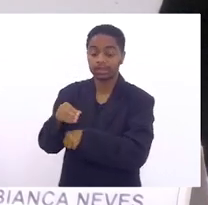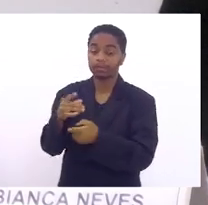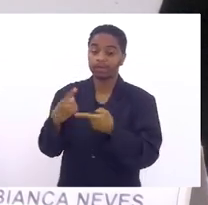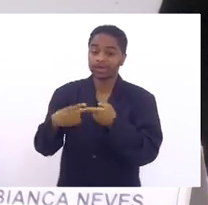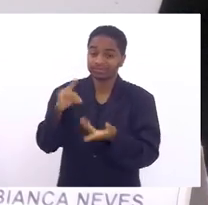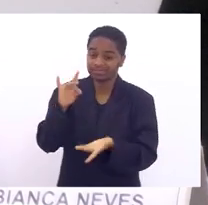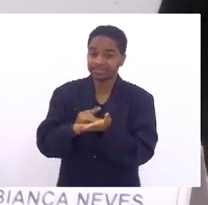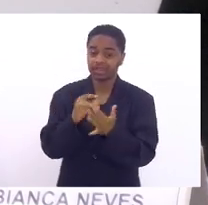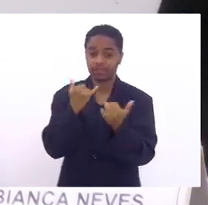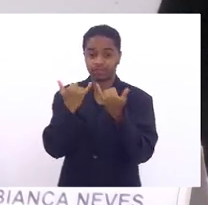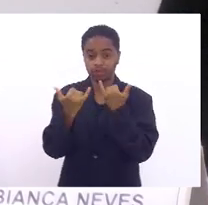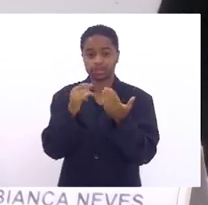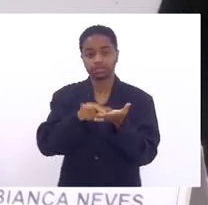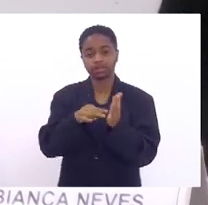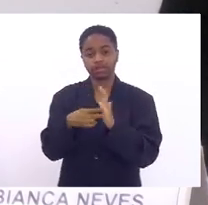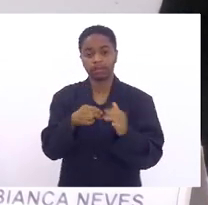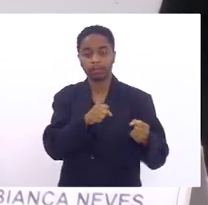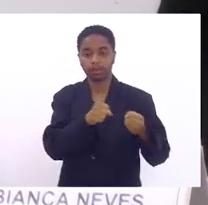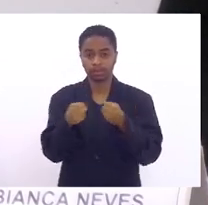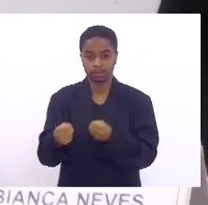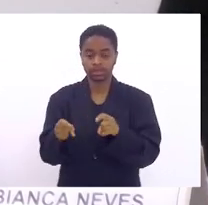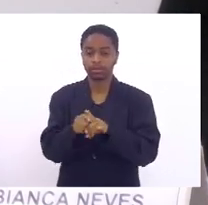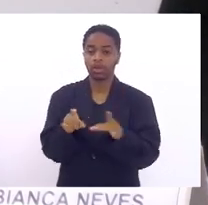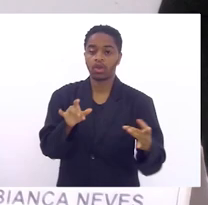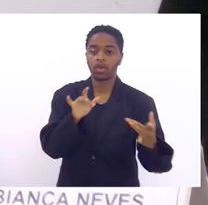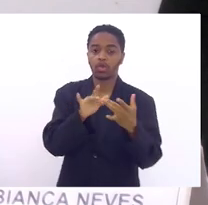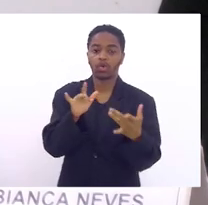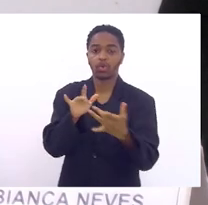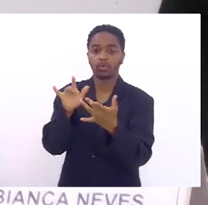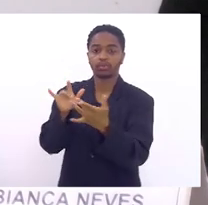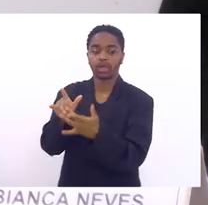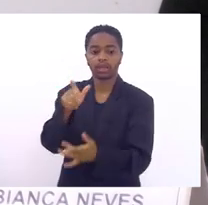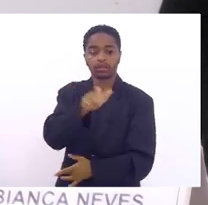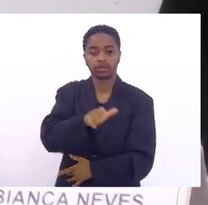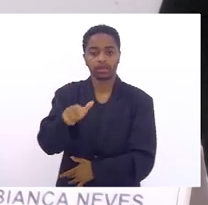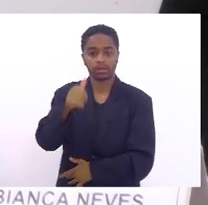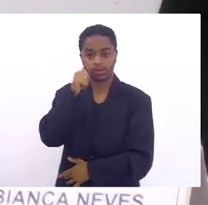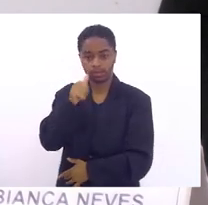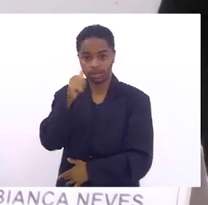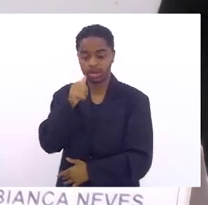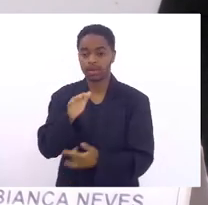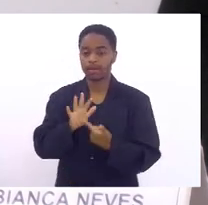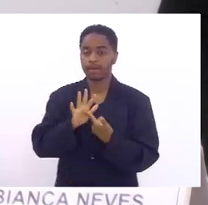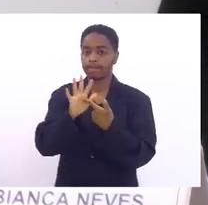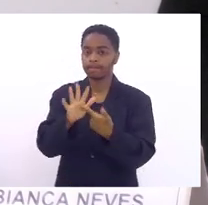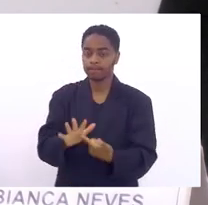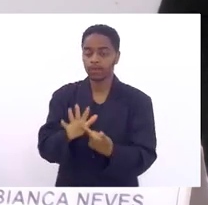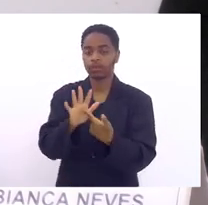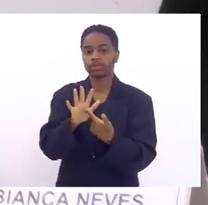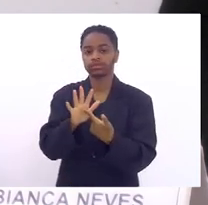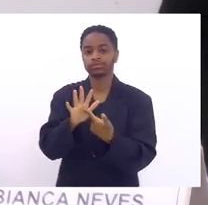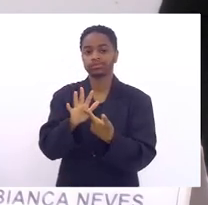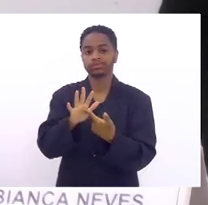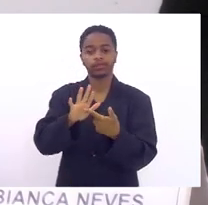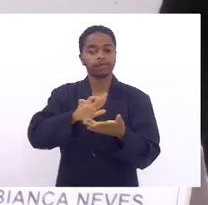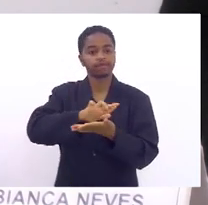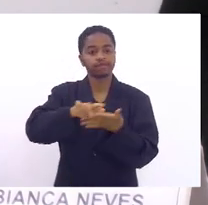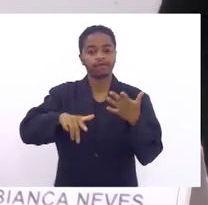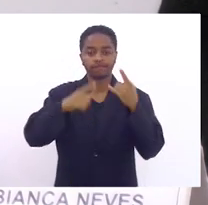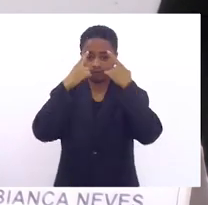poder esses contatos com mulheres em seus territórios apontam para muitas violações e para muitas